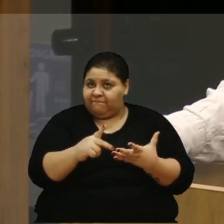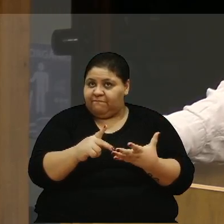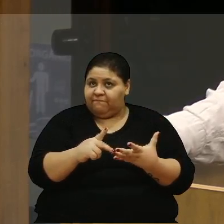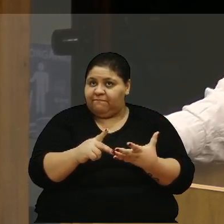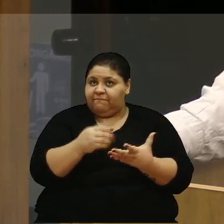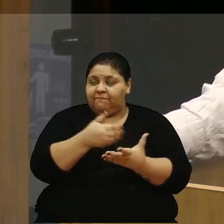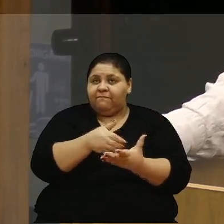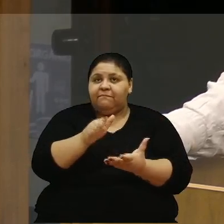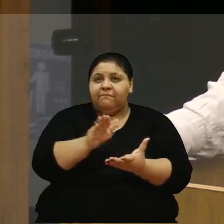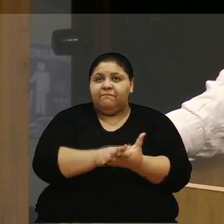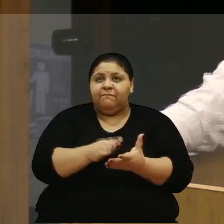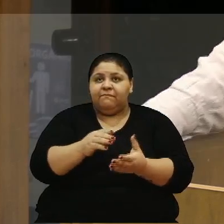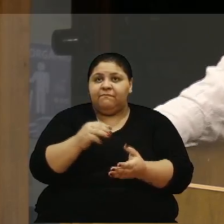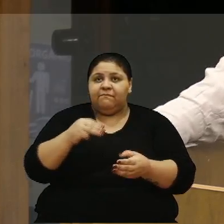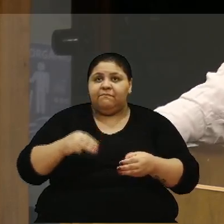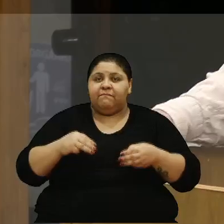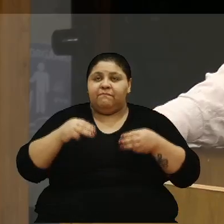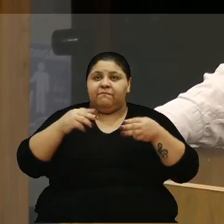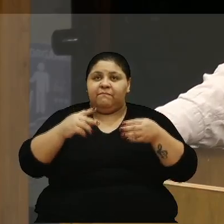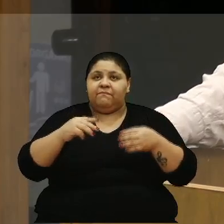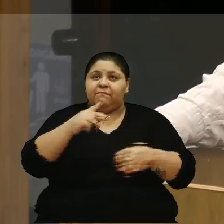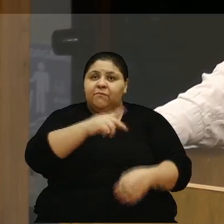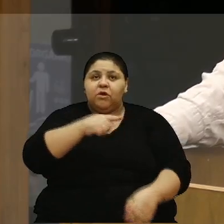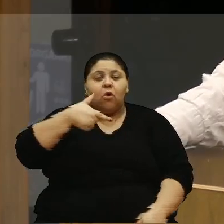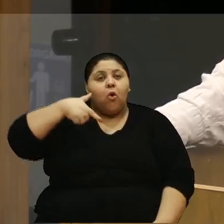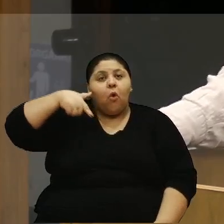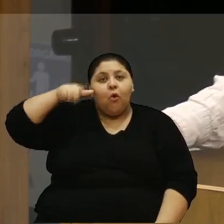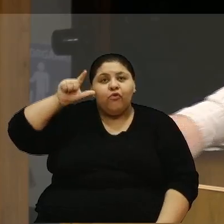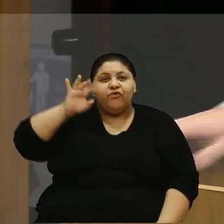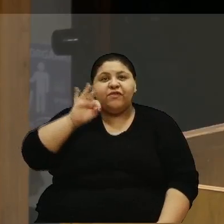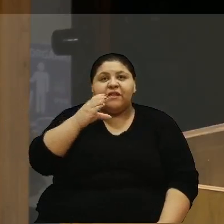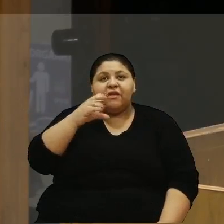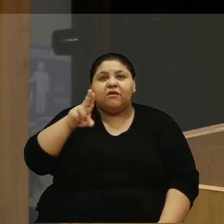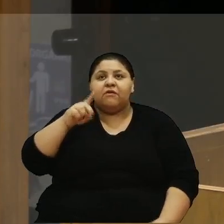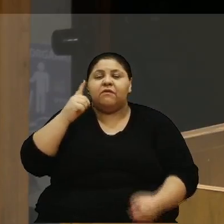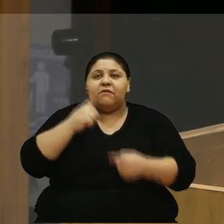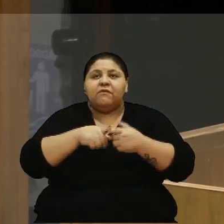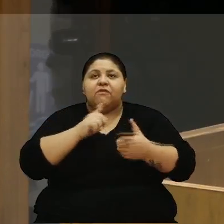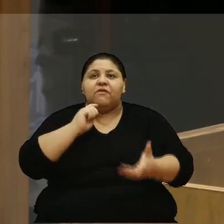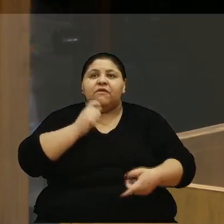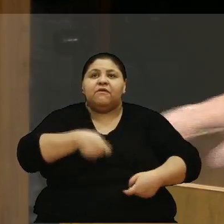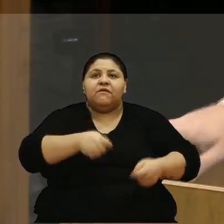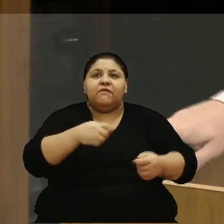pelo Ministério Público do TCU ontem por ter gastado